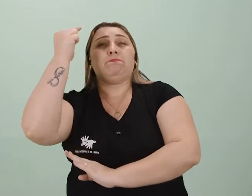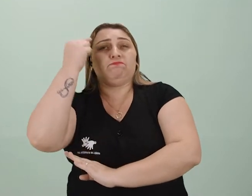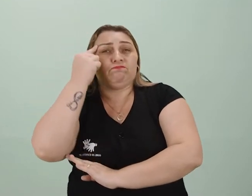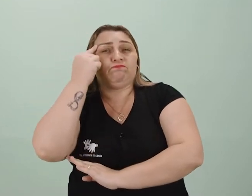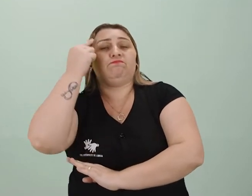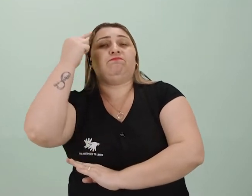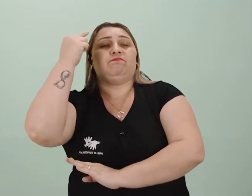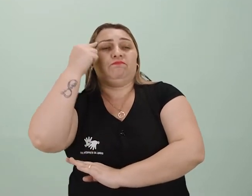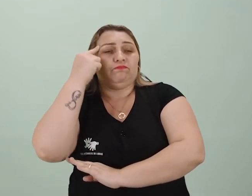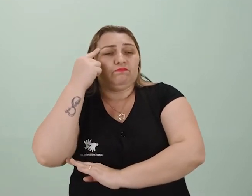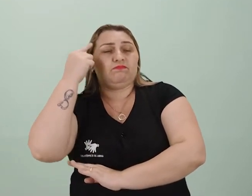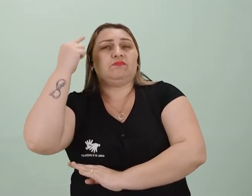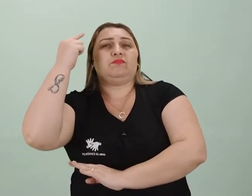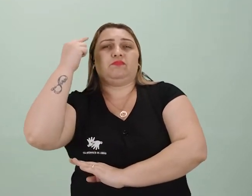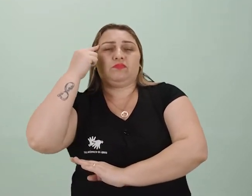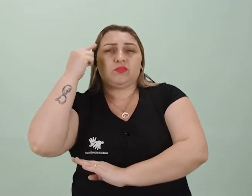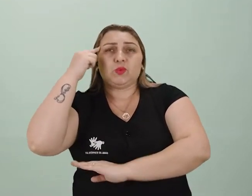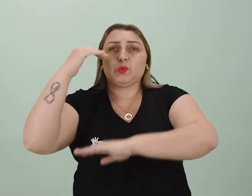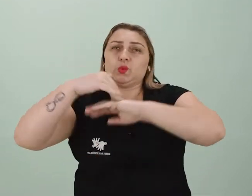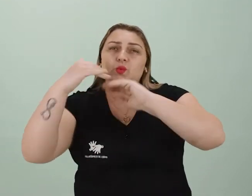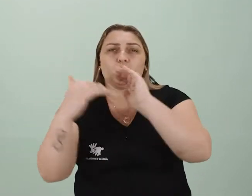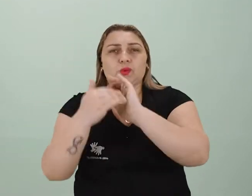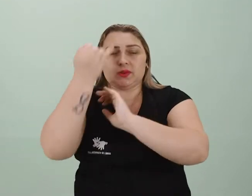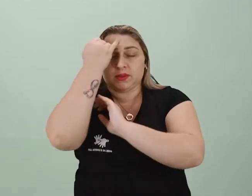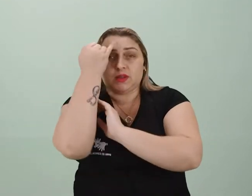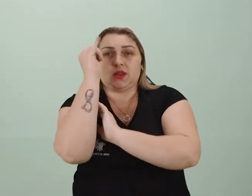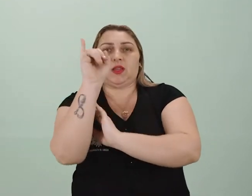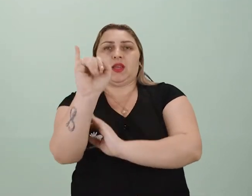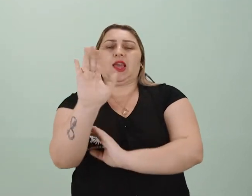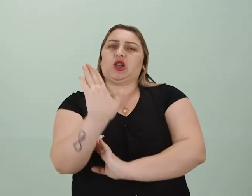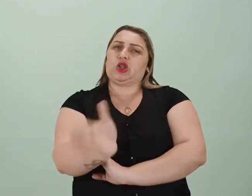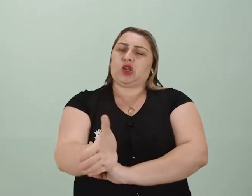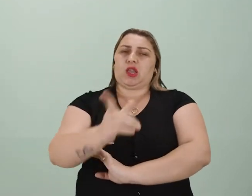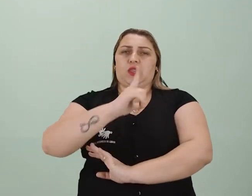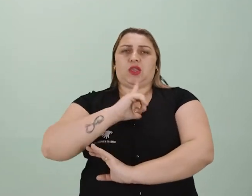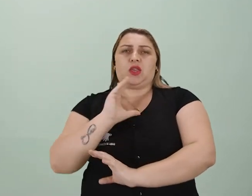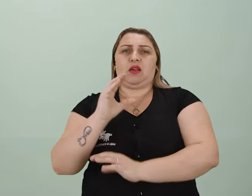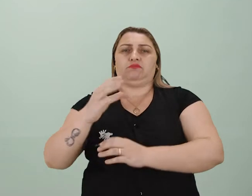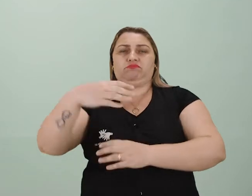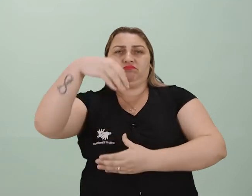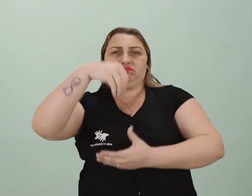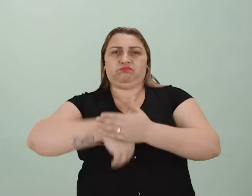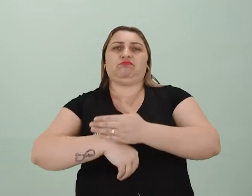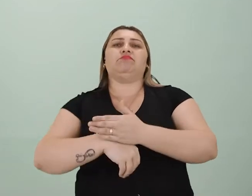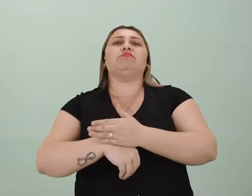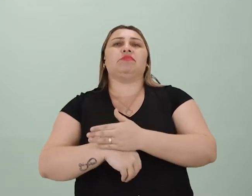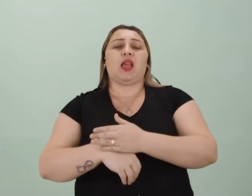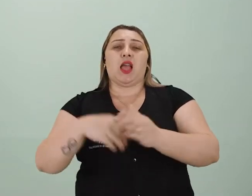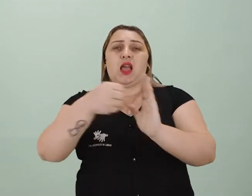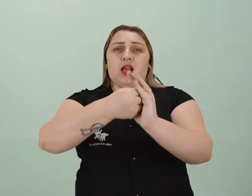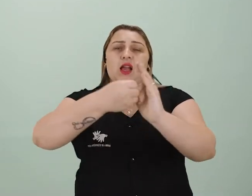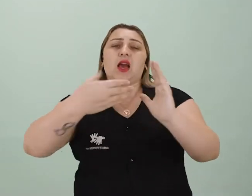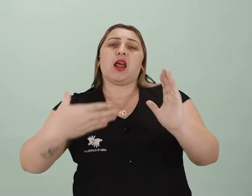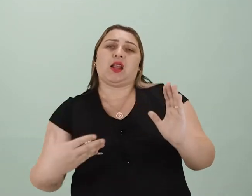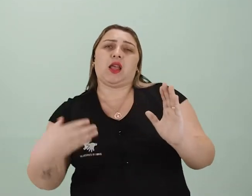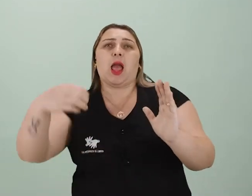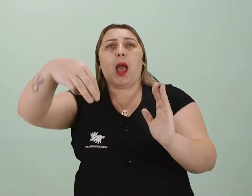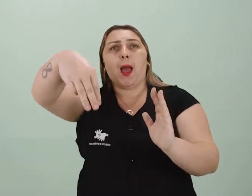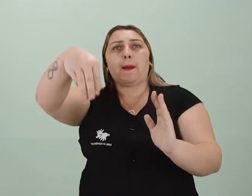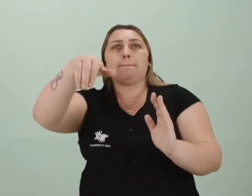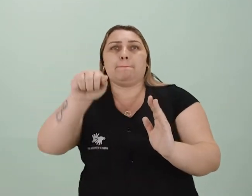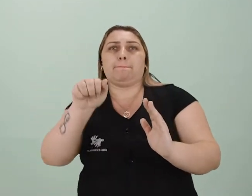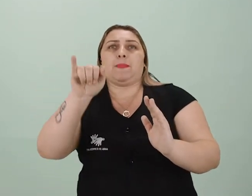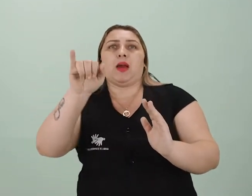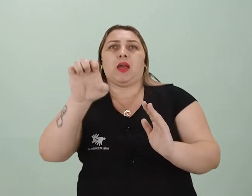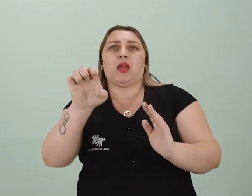repensando todas as ideias que ela já possuía. Então, essa é a característica da maiêutica. Ele foi